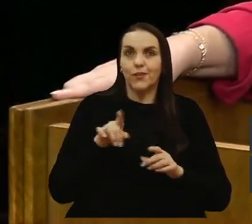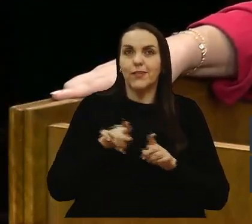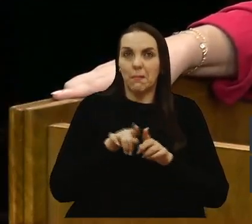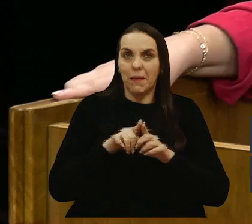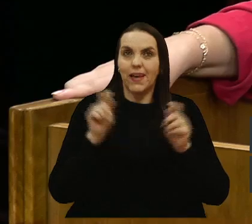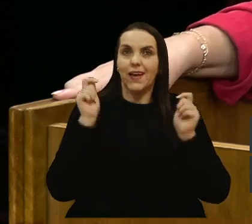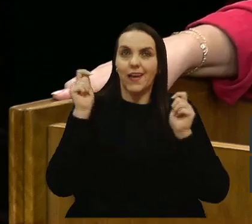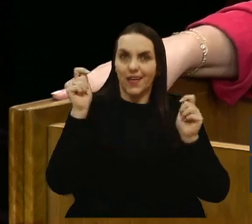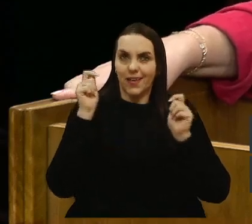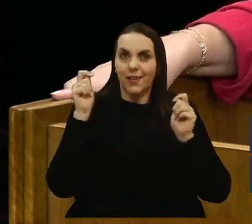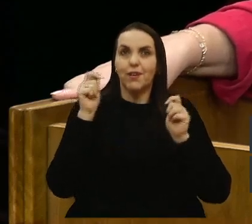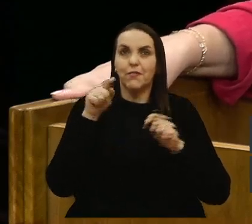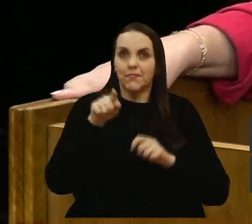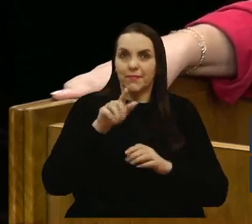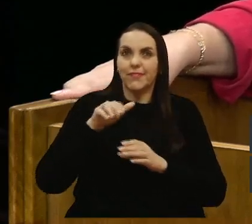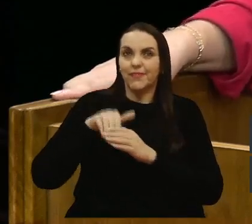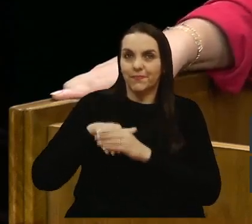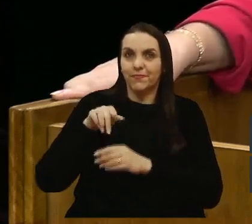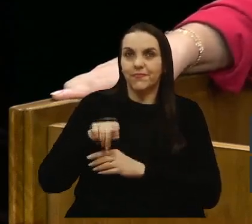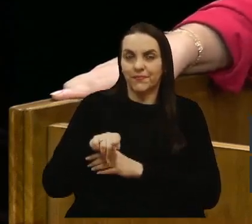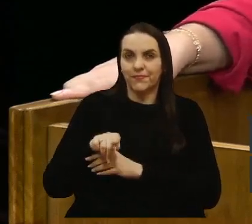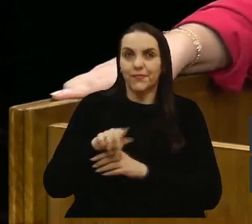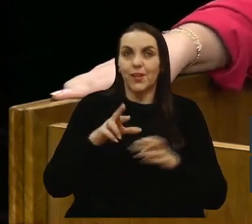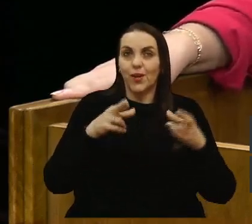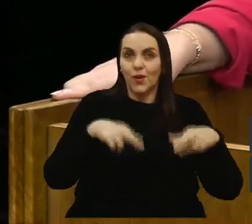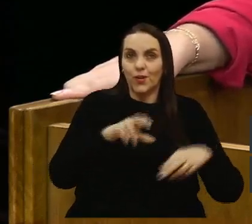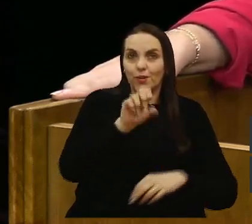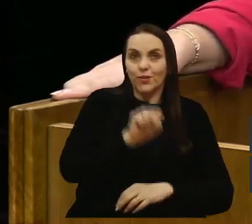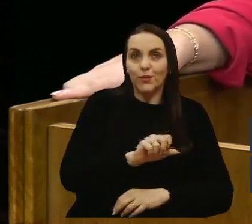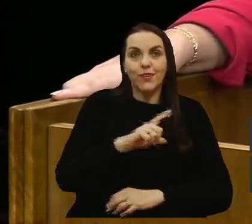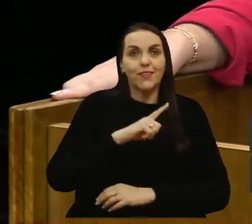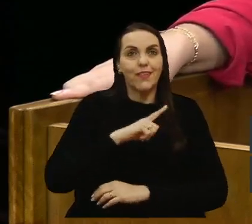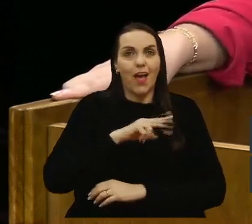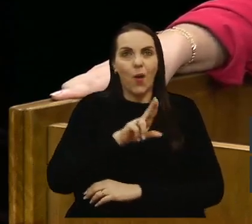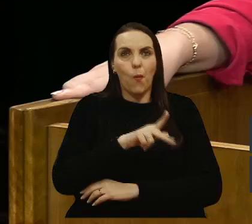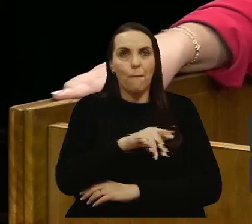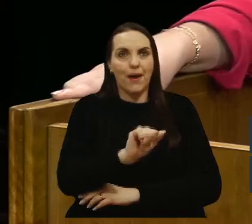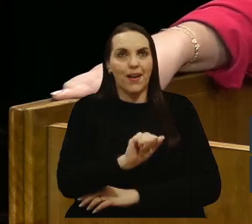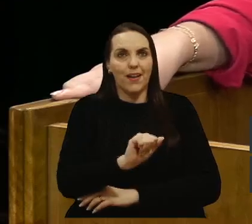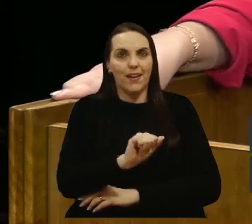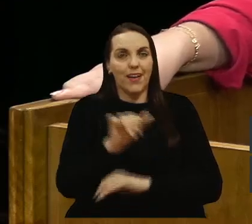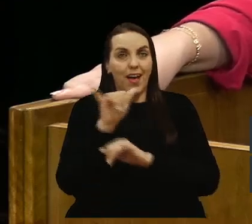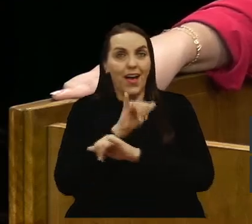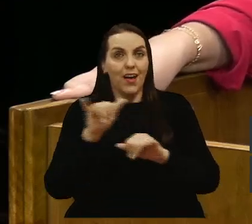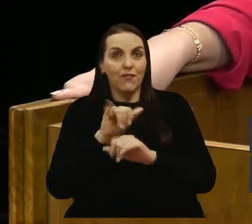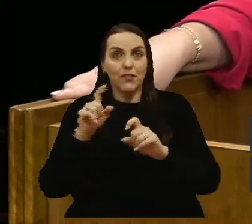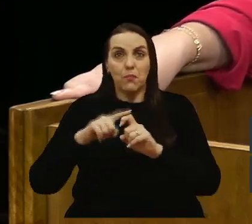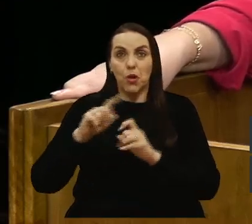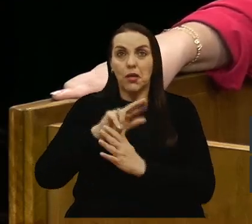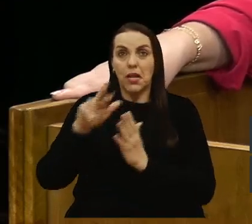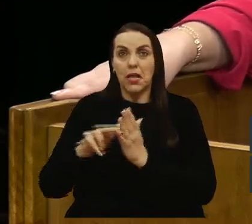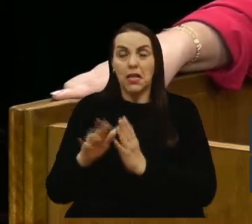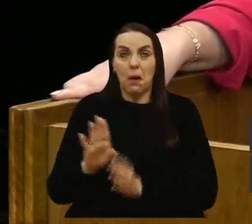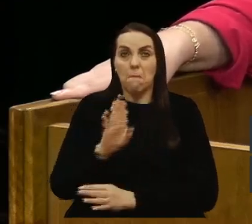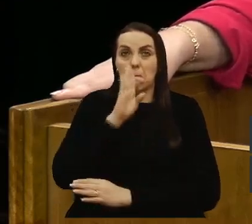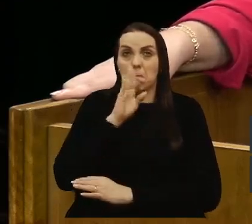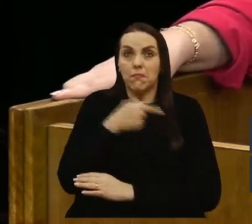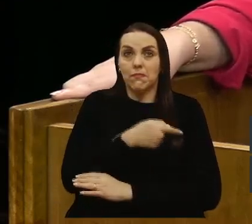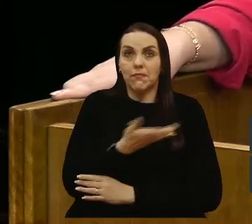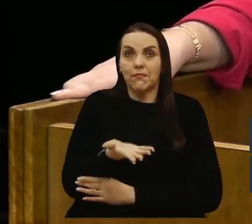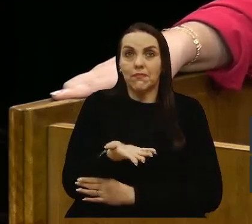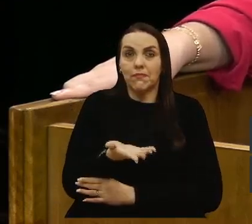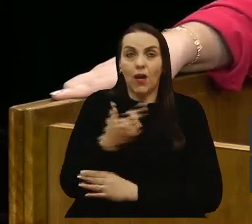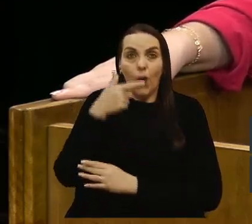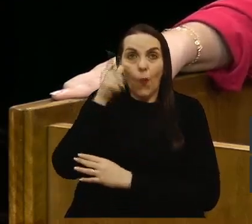campanha eleitoral, é que a Zona Sul teria uma UPA. E a partir do anúncio da policlínica, ninguém mais nunca se falou em UPA. No Esplanada, a não ser